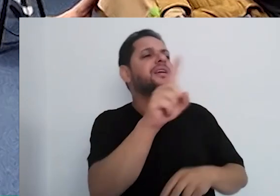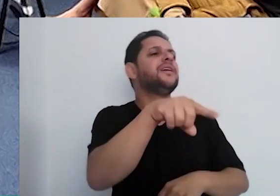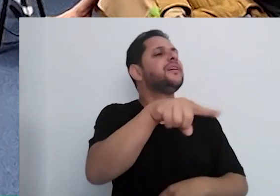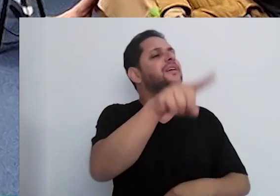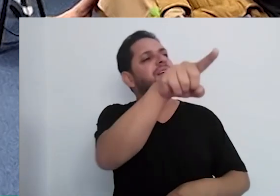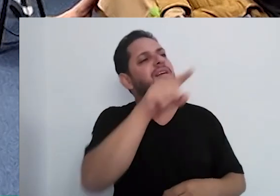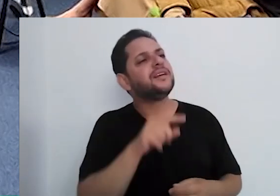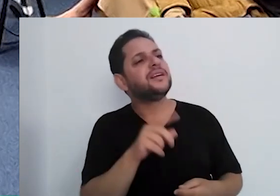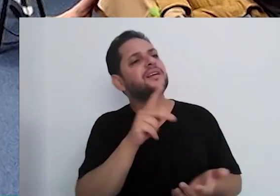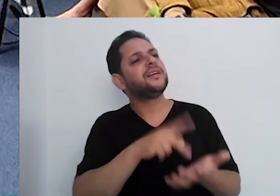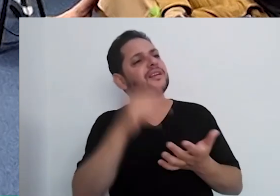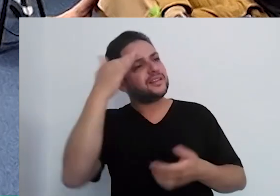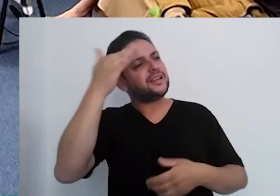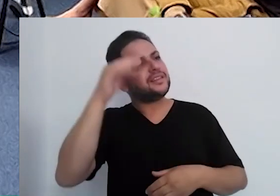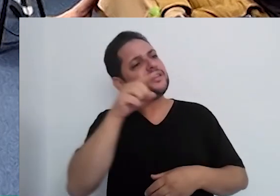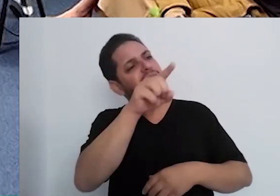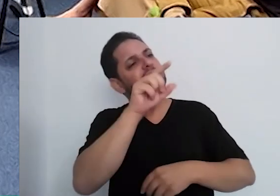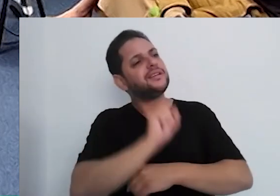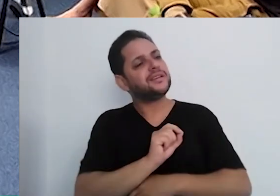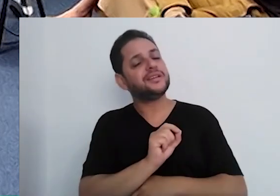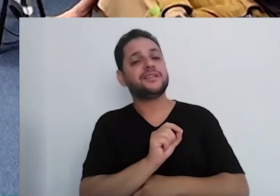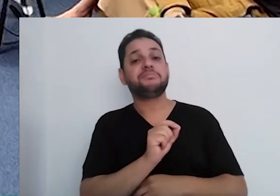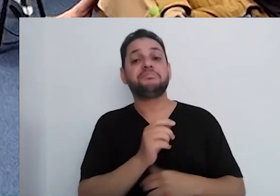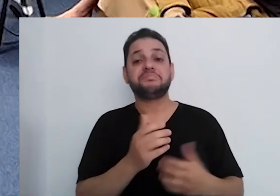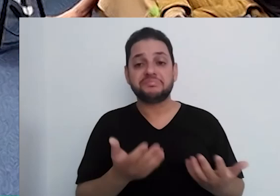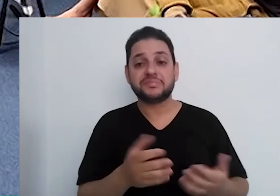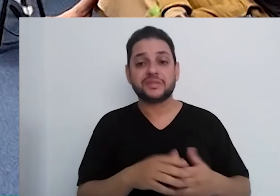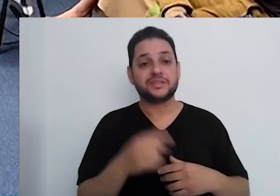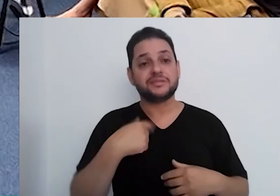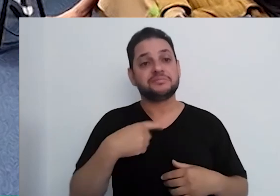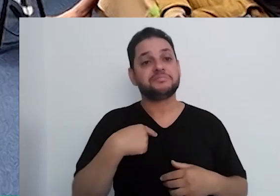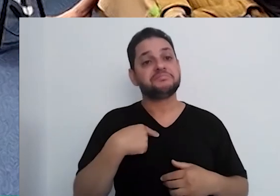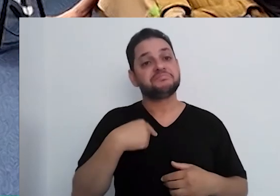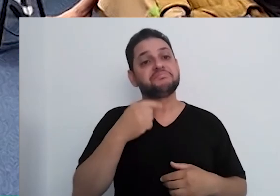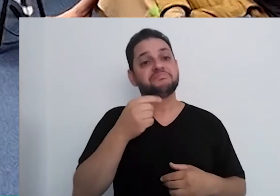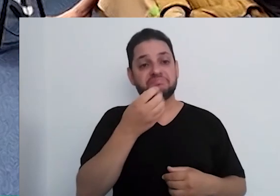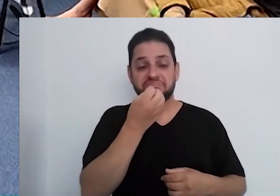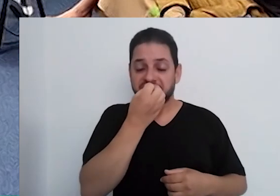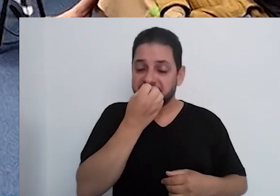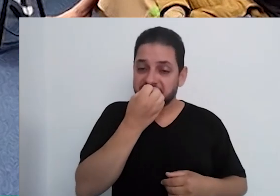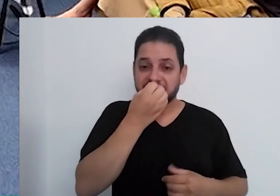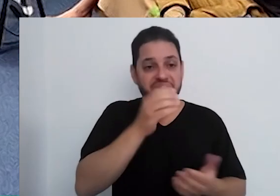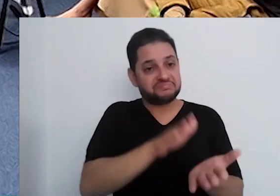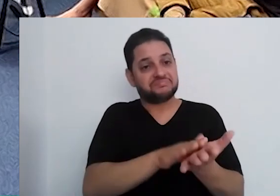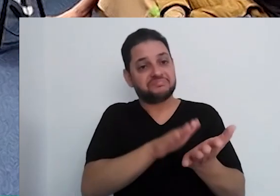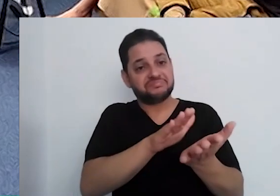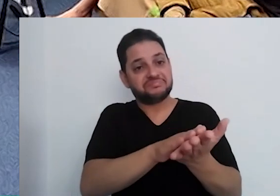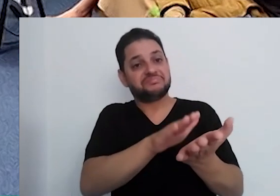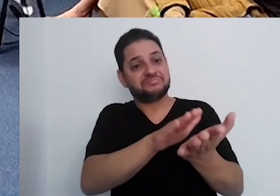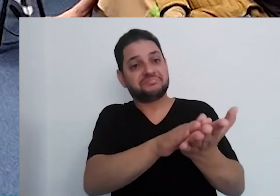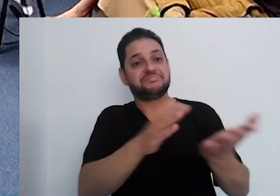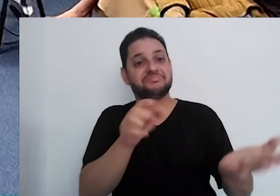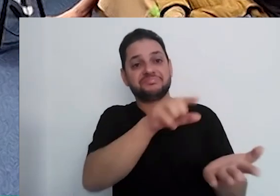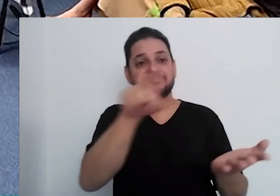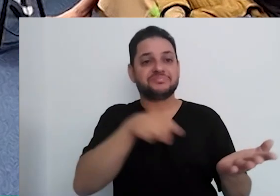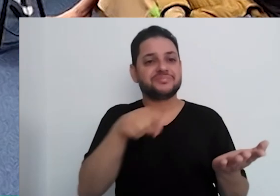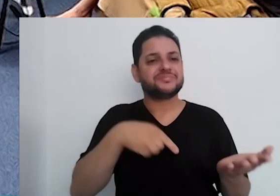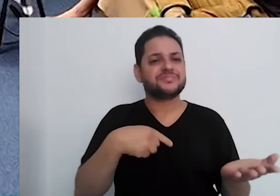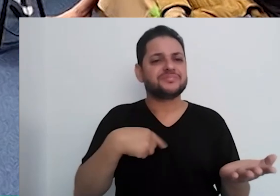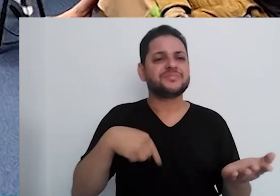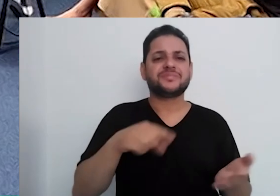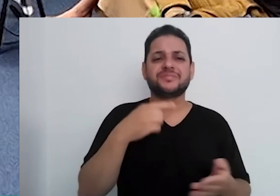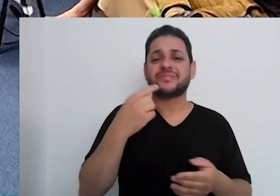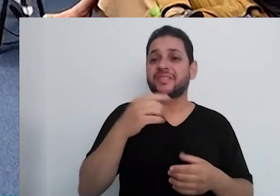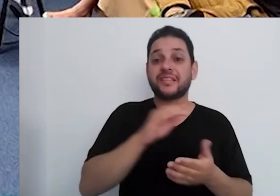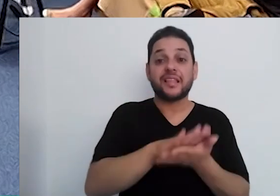entenderam aqui então assim eu eu tiro o chapéu porque eu acho assim realmente essa parte eu fic até e você falando que não tem ninguém do direito né